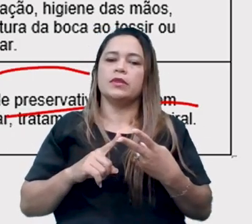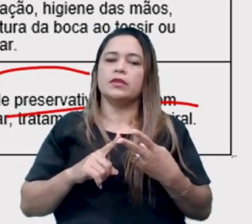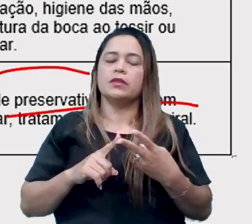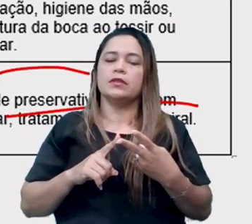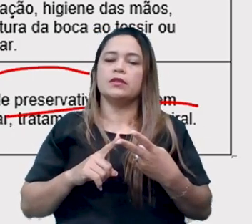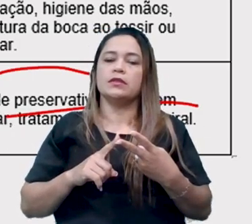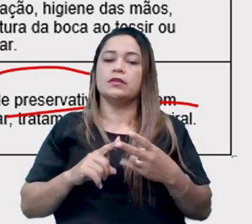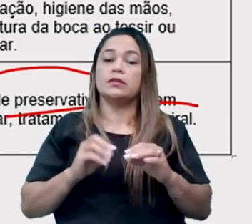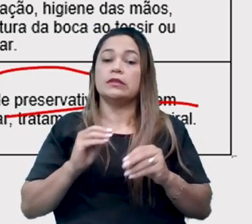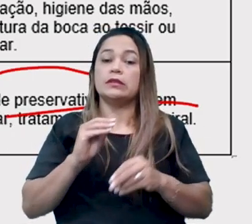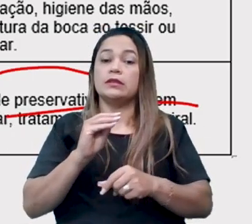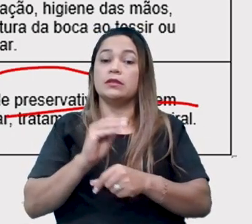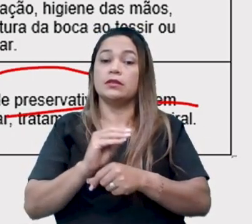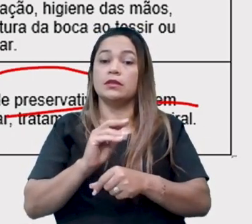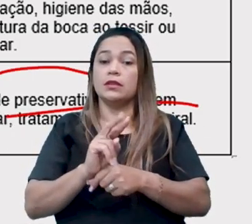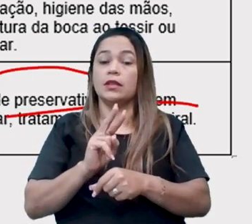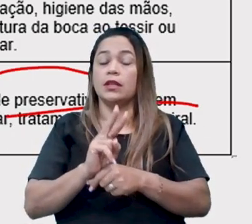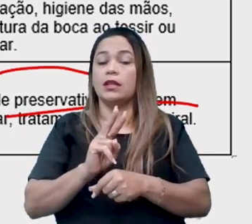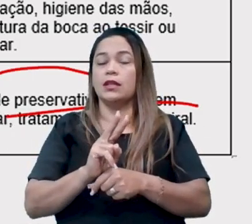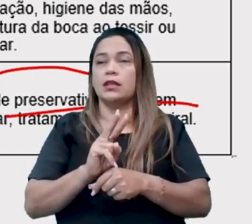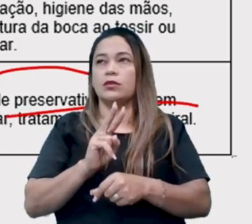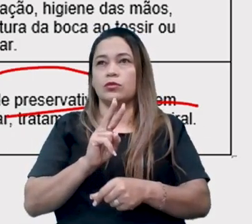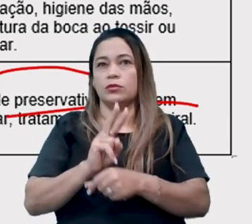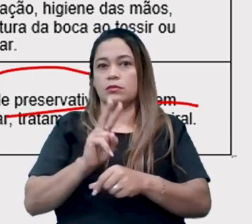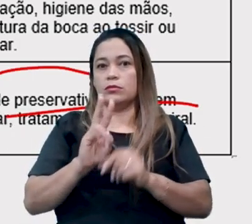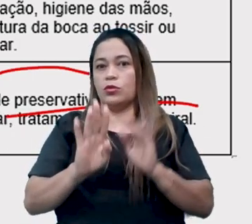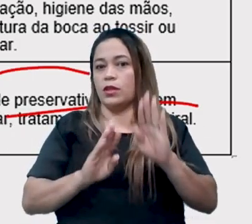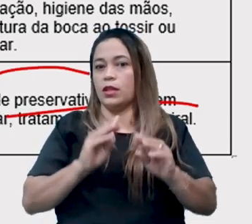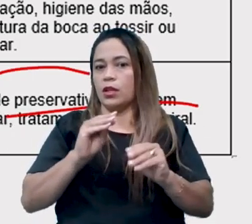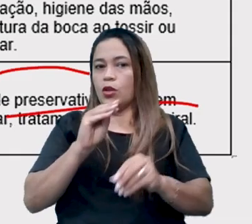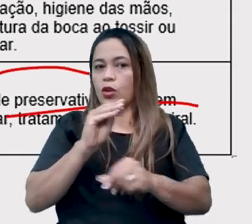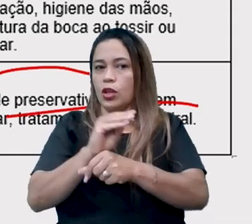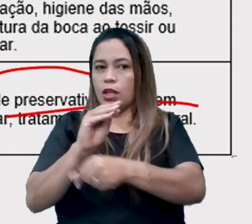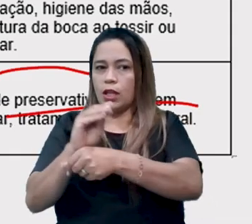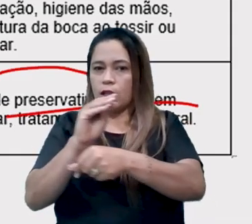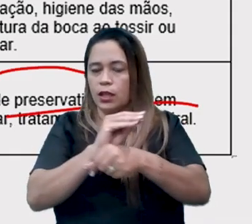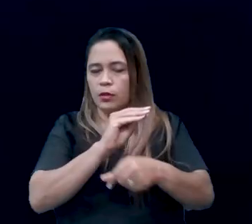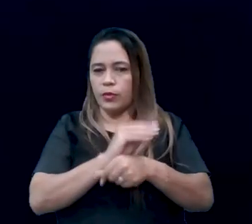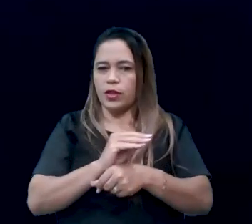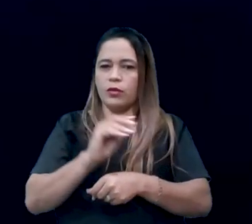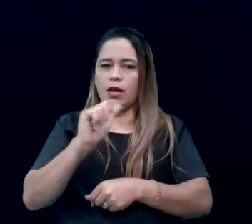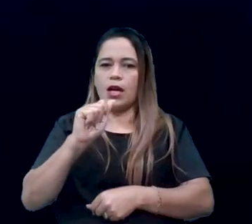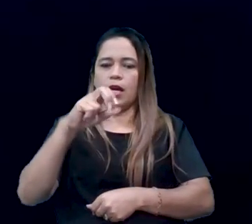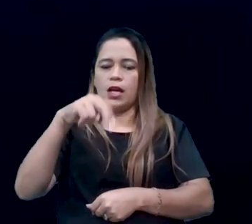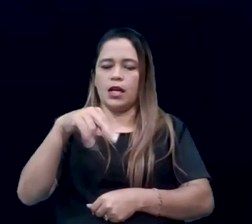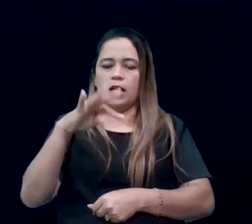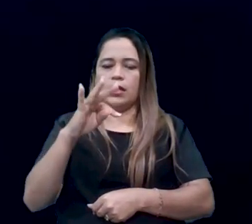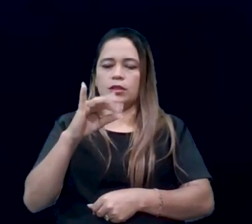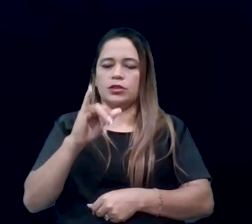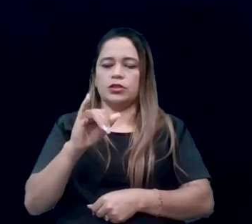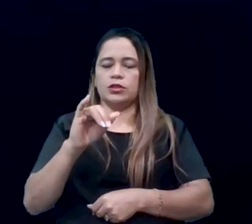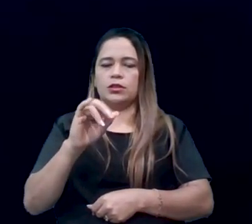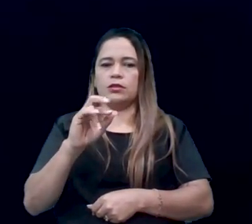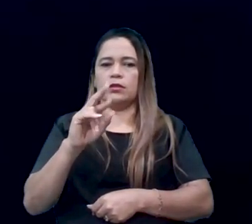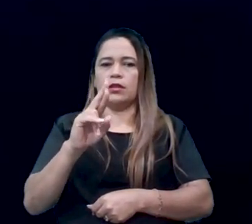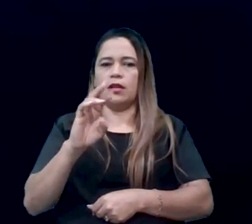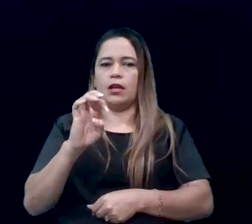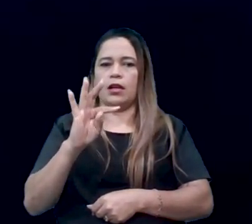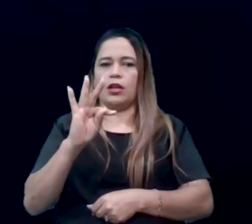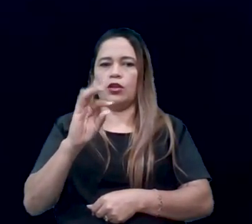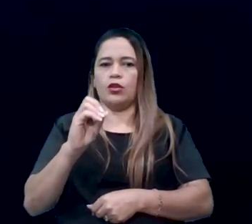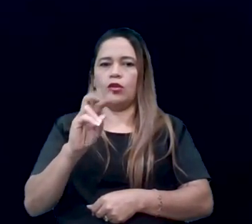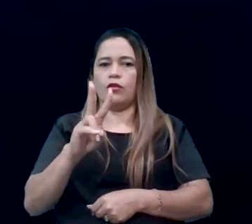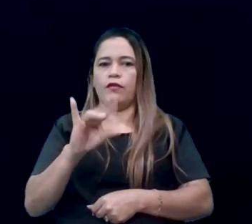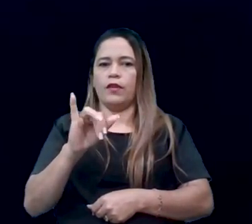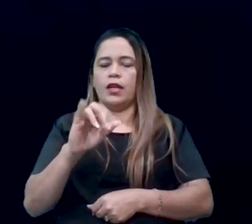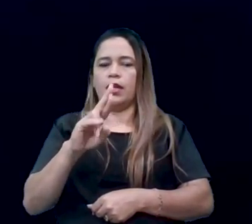o tratamento antirretroviral. Volta aqui para mim. O que é esse tratamento antirretroviral? É um tratamento que a